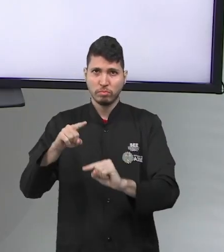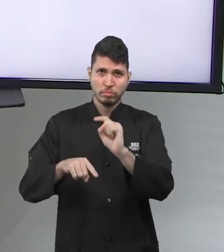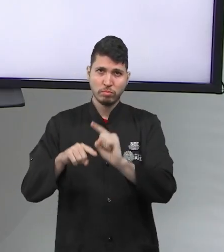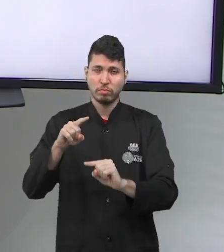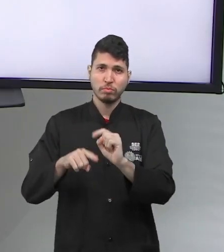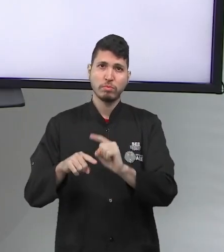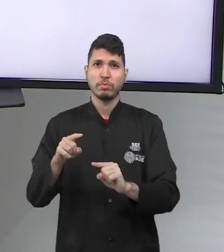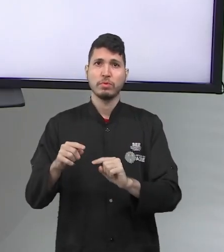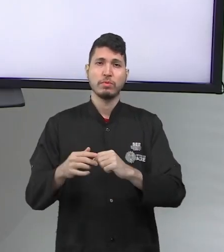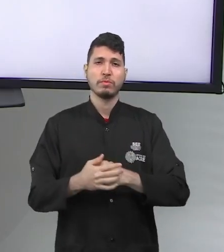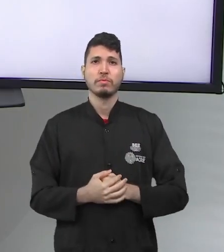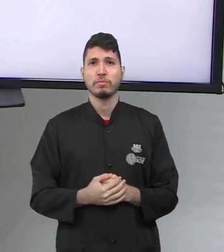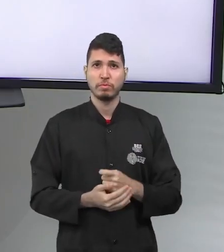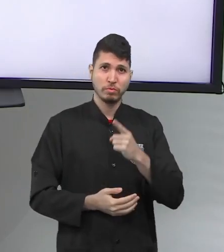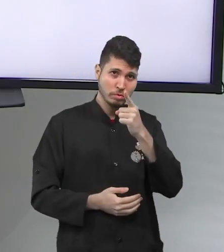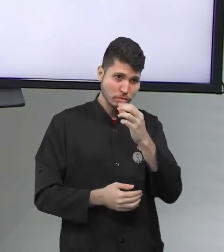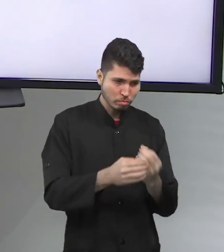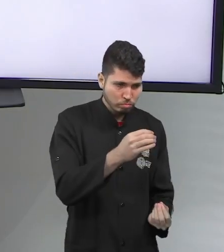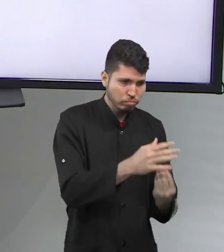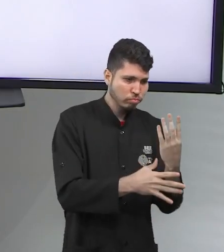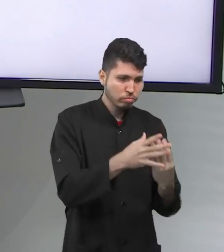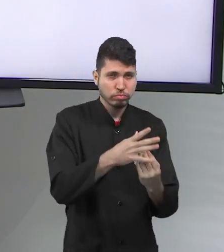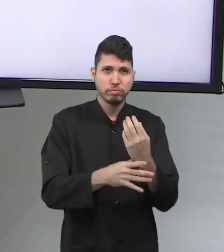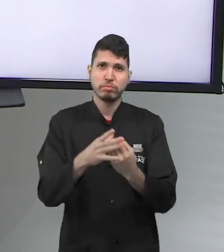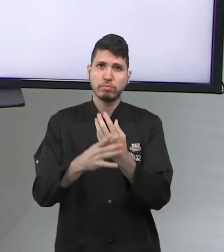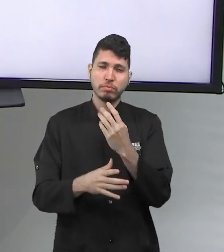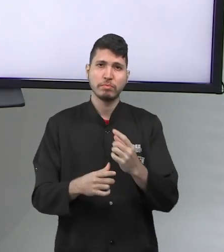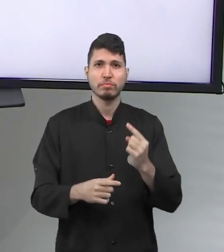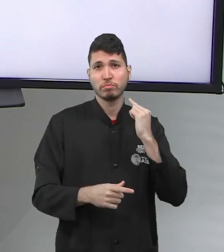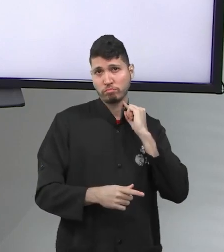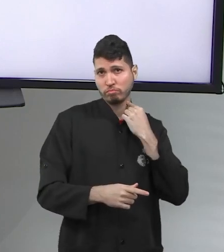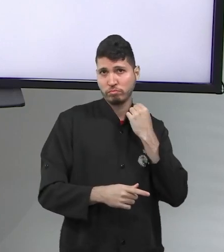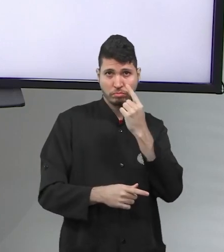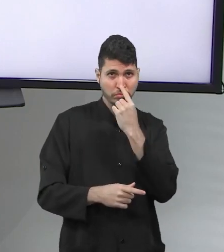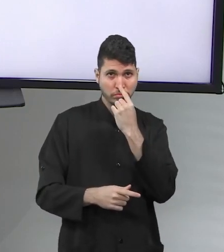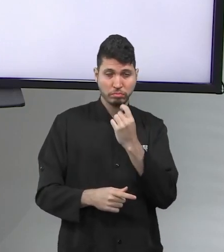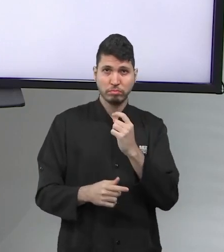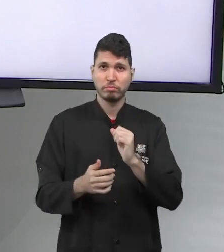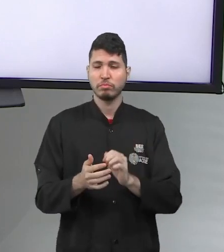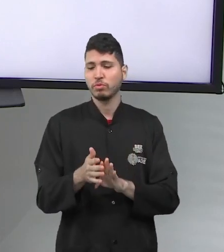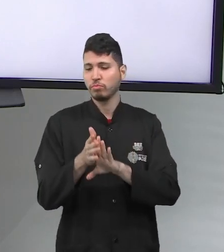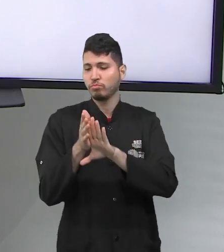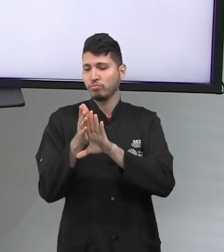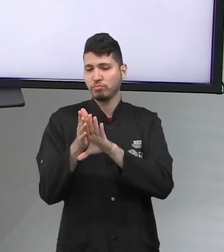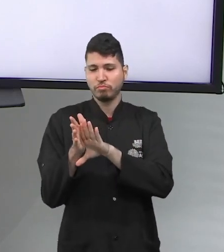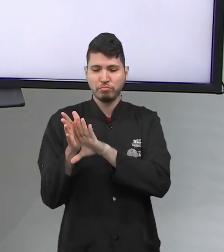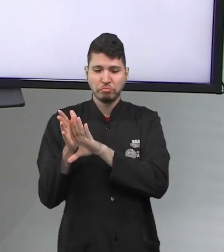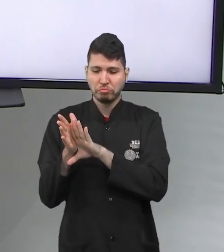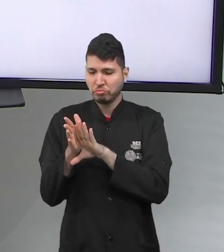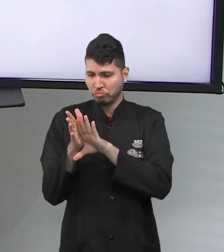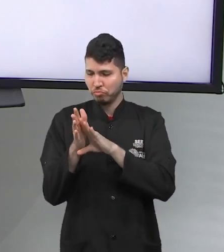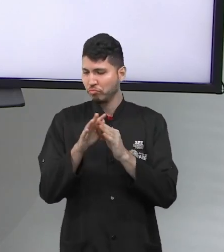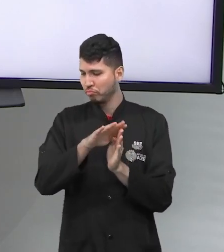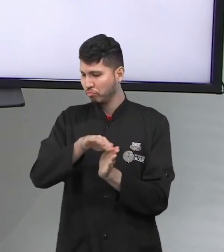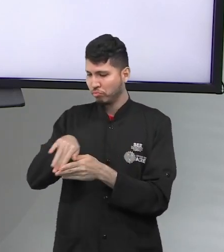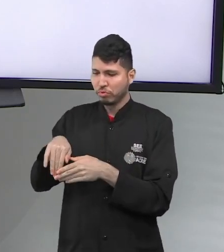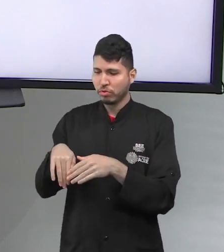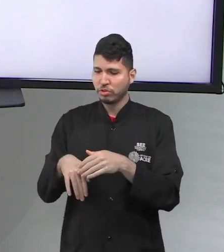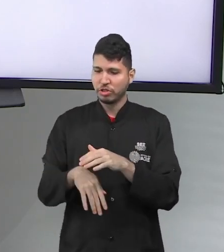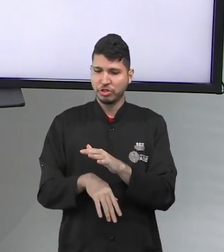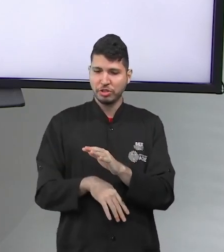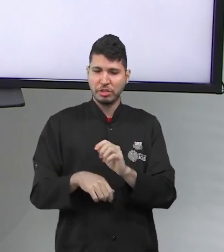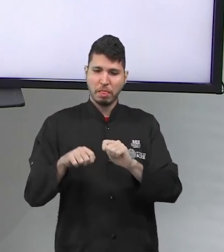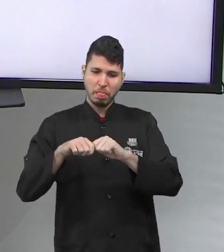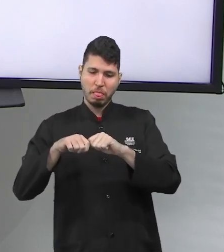uma produção, por exemplo, de lixo, né? Então, eu descarto um celular que está quebrado, que já está